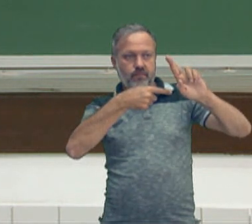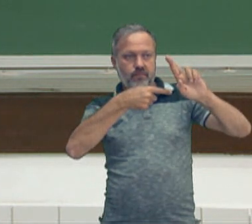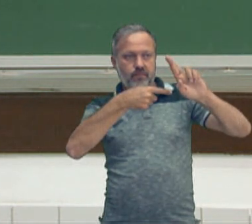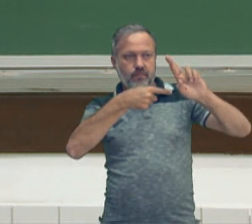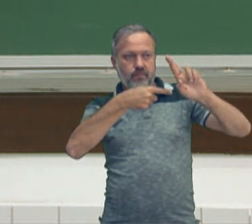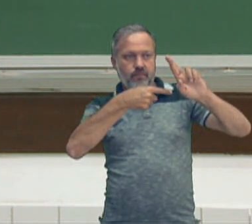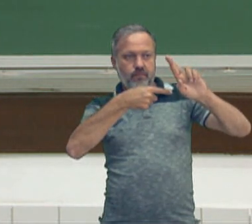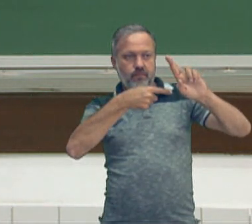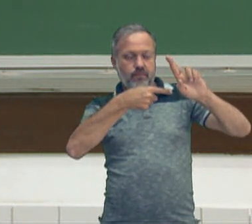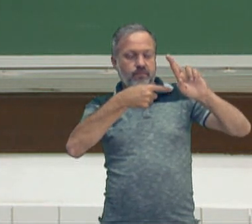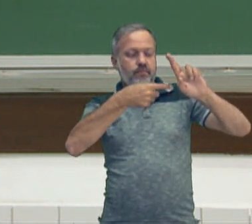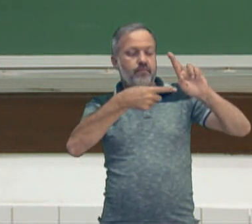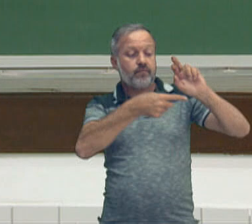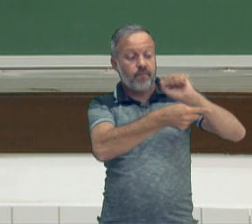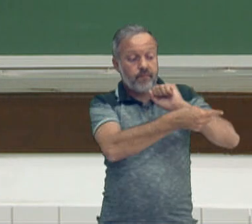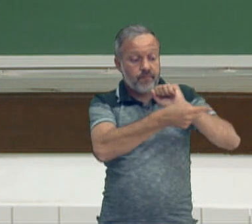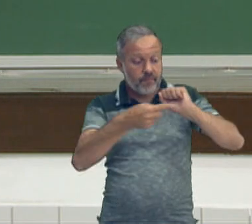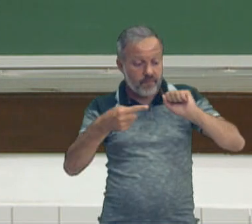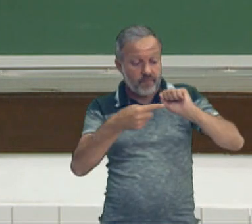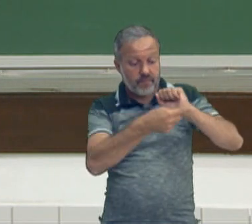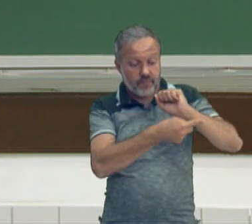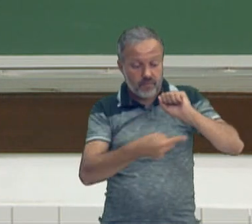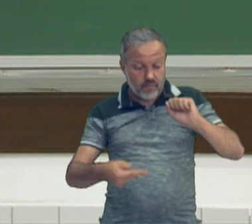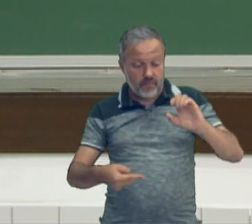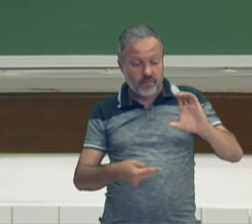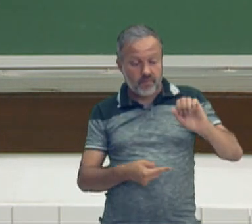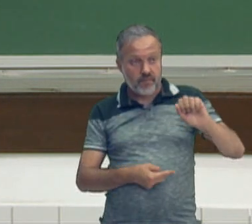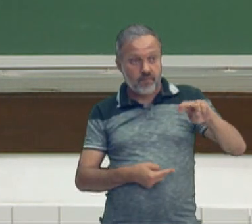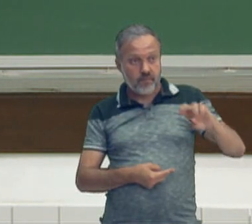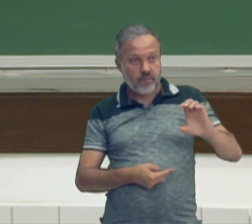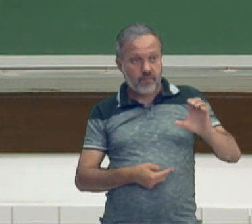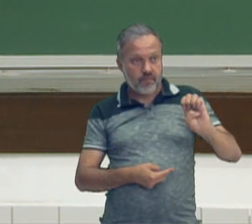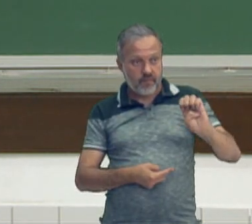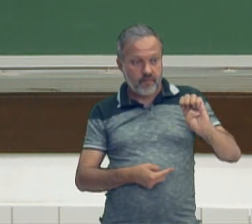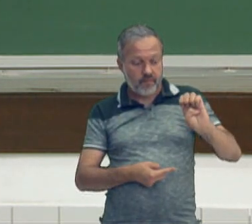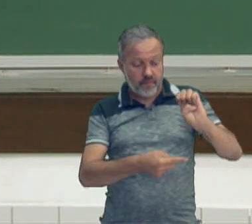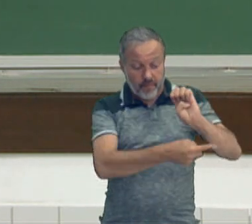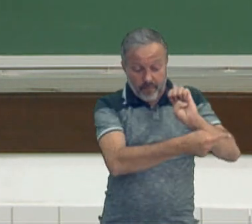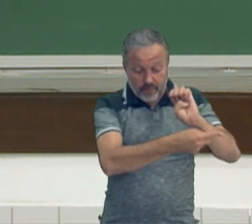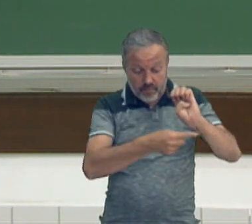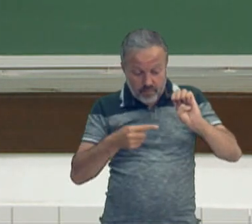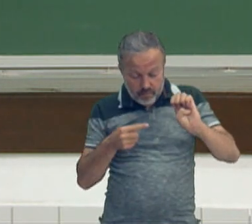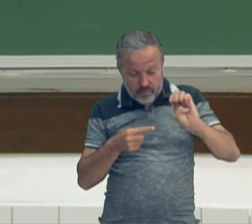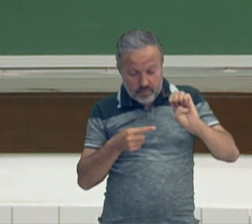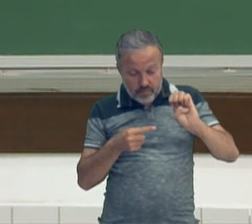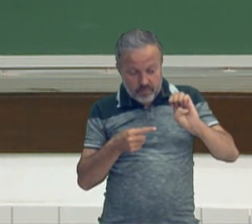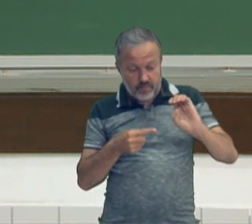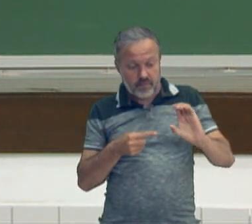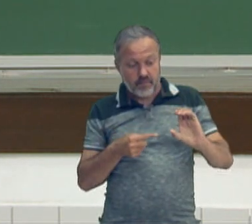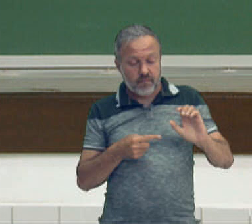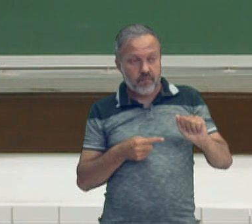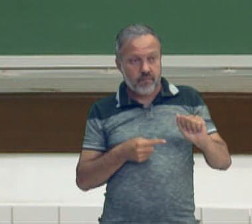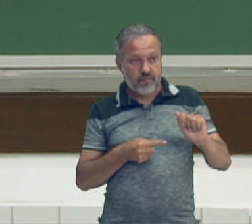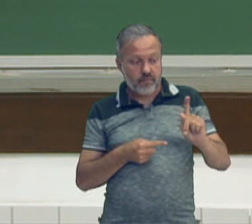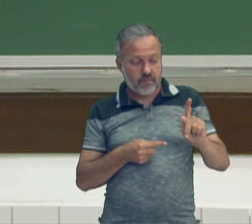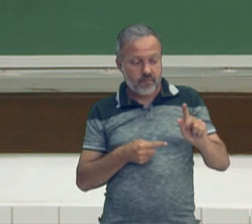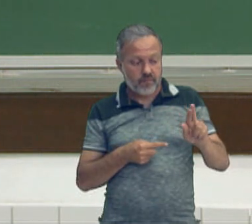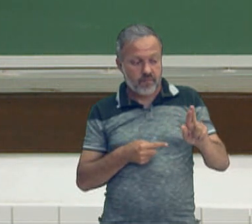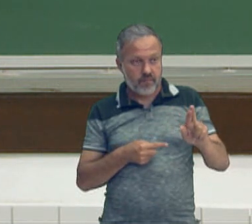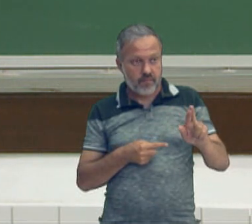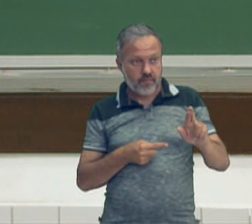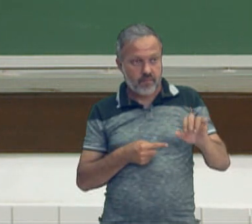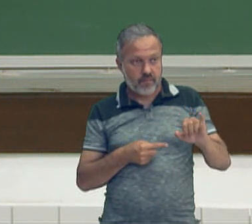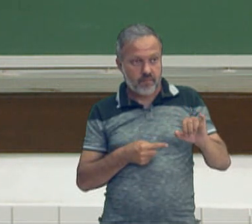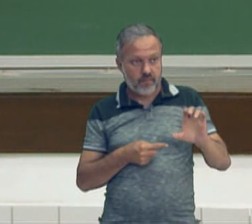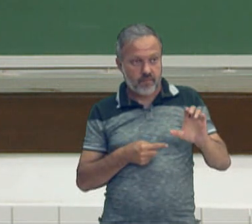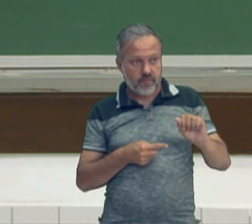de Capricórnio, e também o Círculo Polar Ártico. O único que não corta é o Círculo